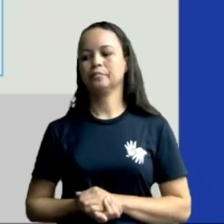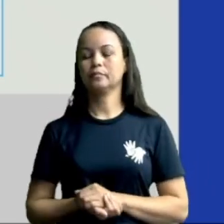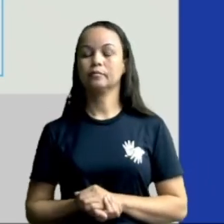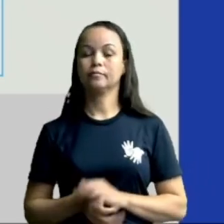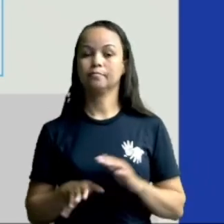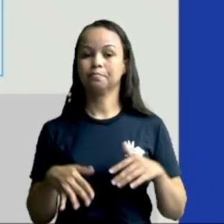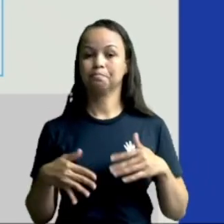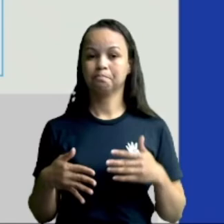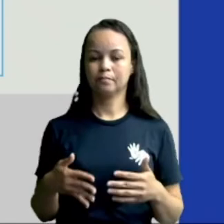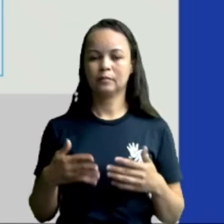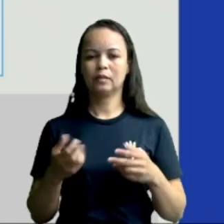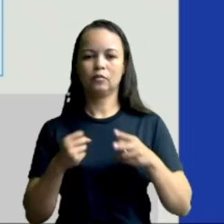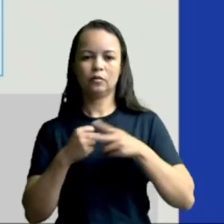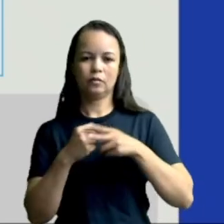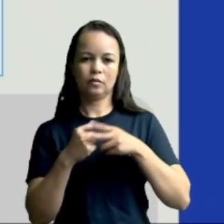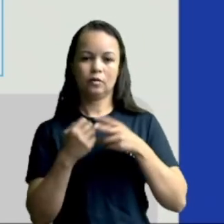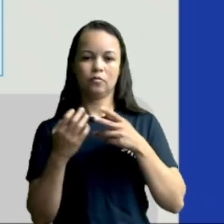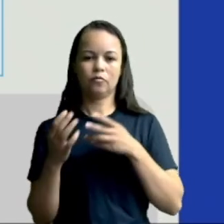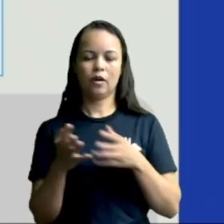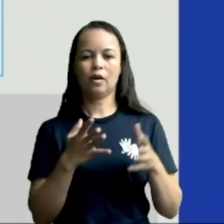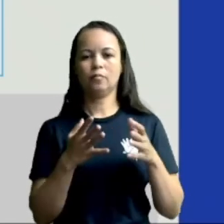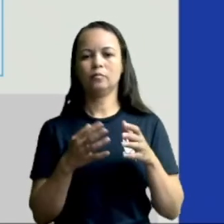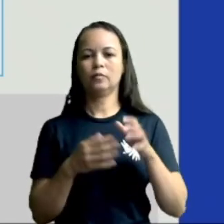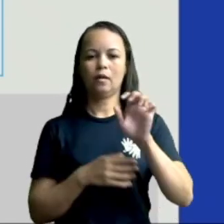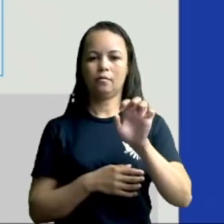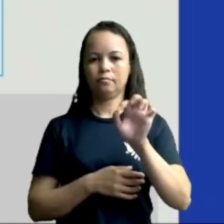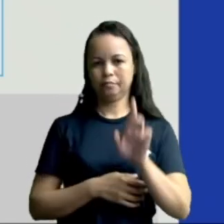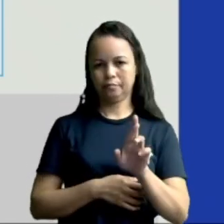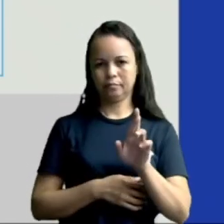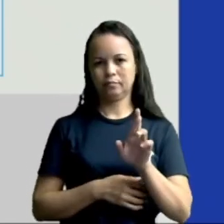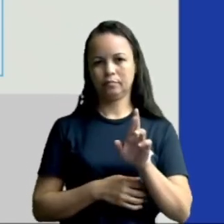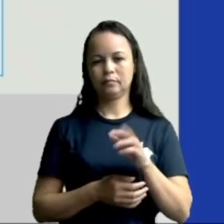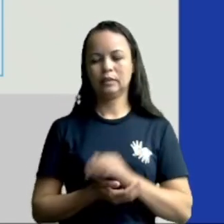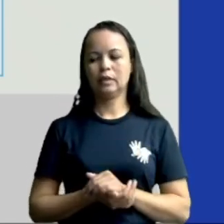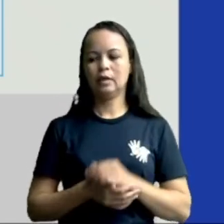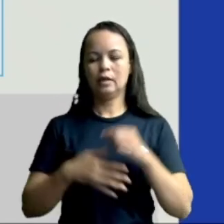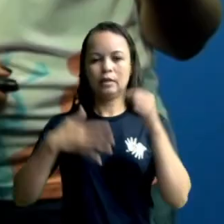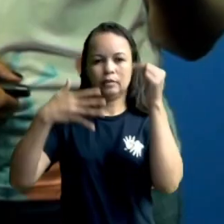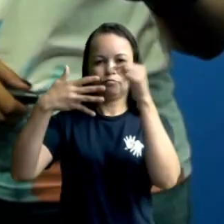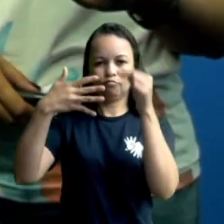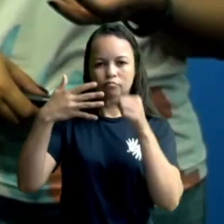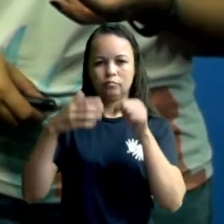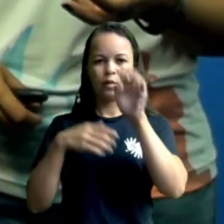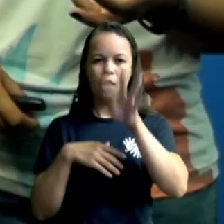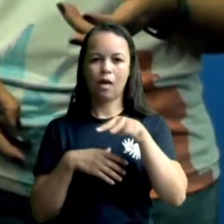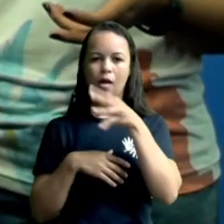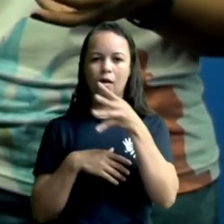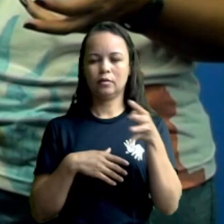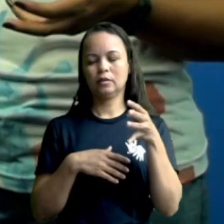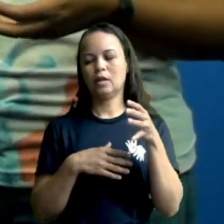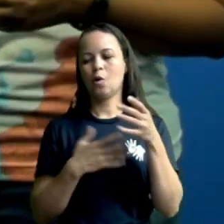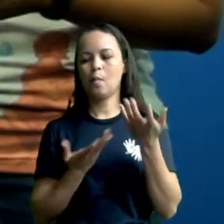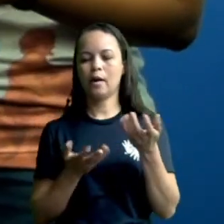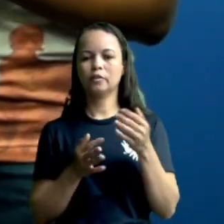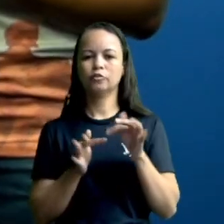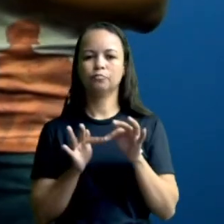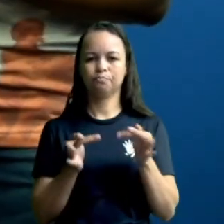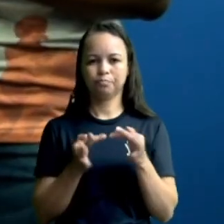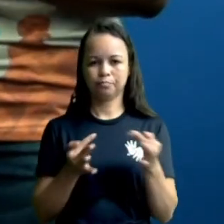no caso são os verbos terminados em ER. E aí nessa tabela a gente tem os mais comuns,